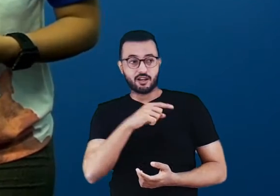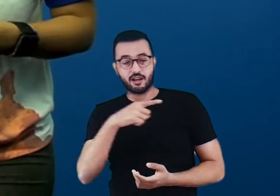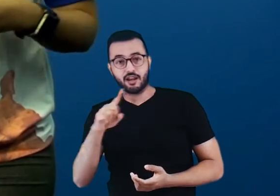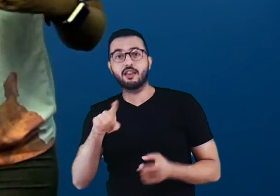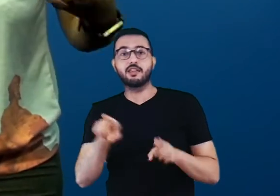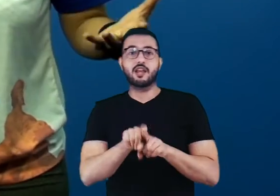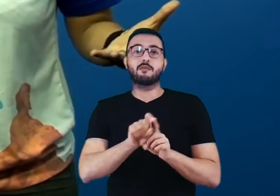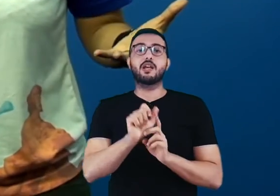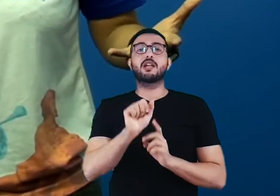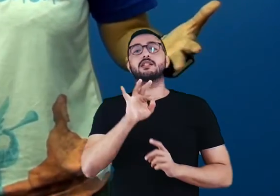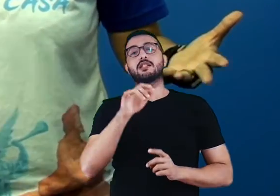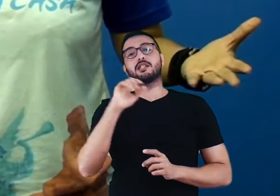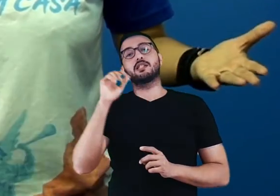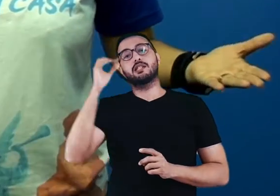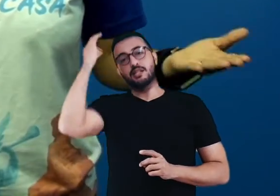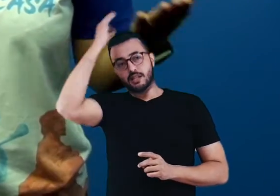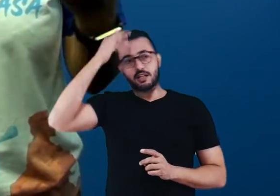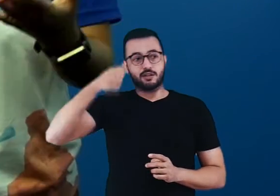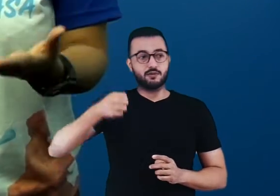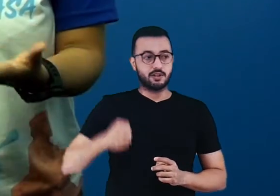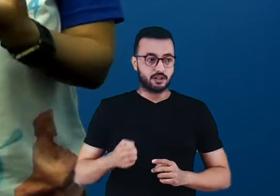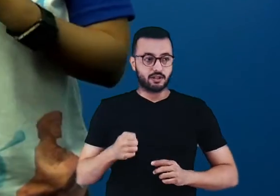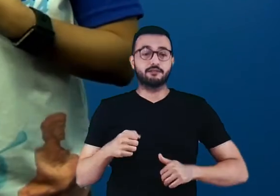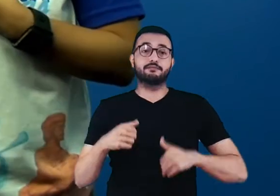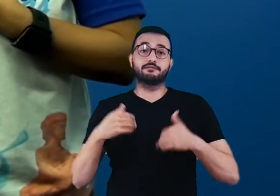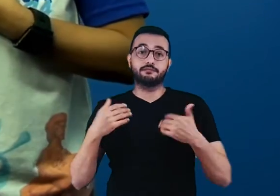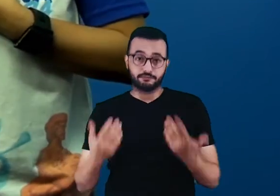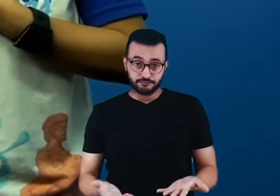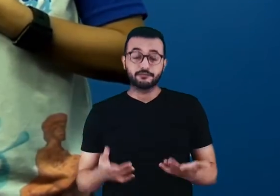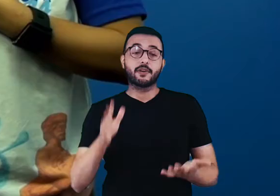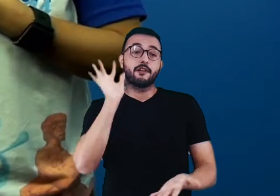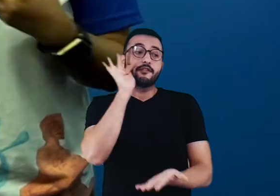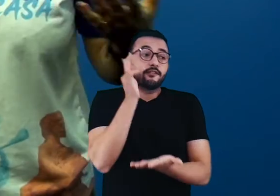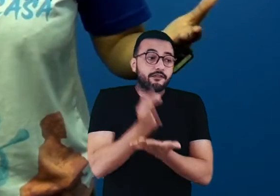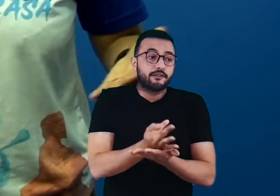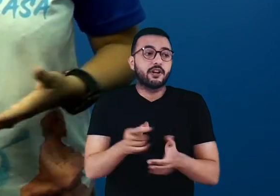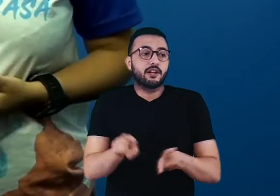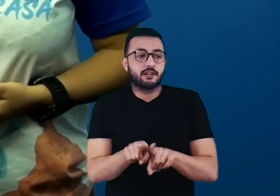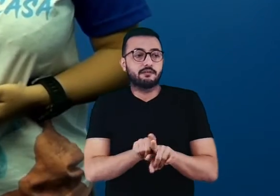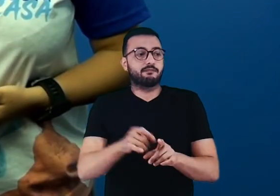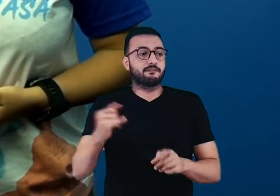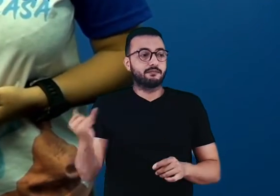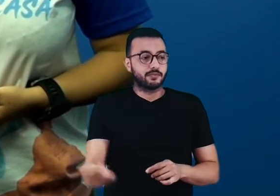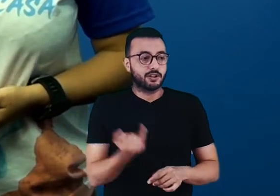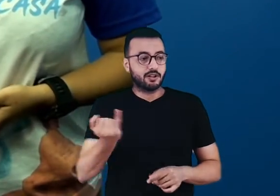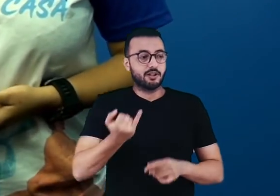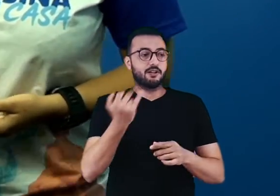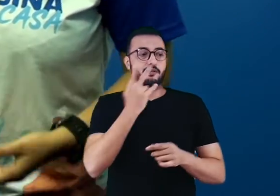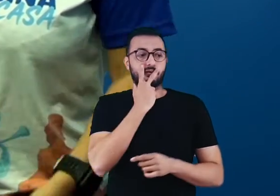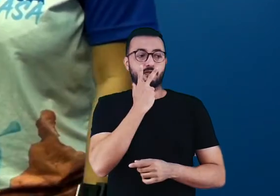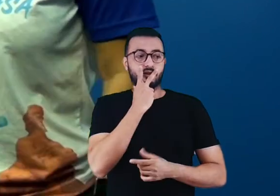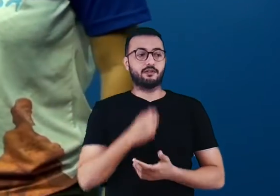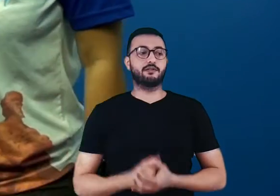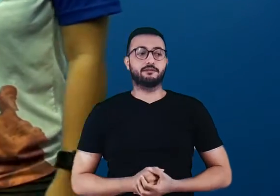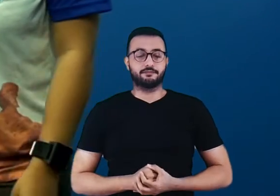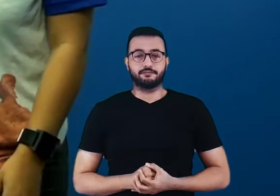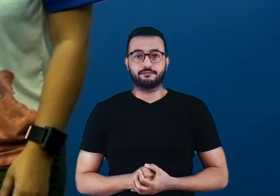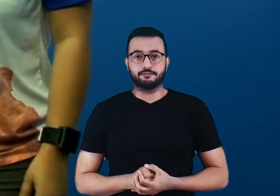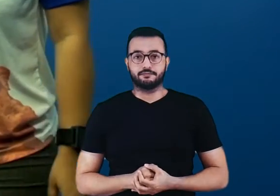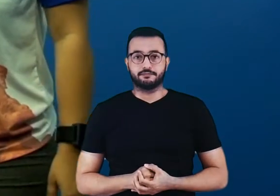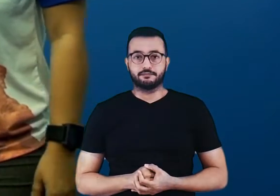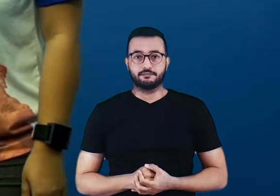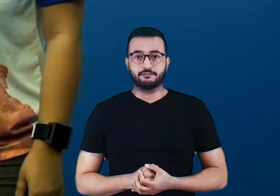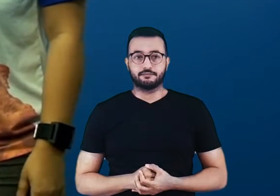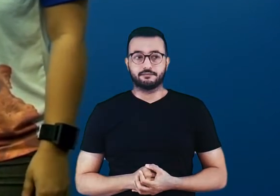né? Então, de acordo com a crença popular, a fé também foi fundamental para a nossa vitória.